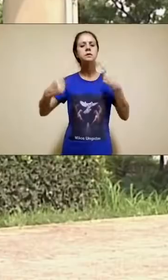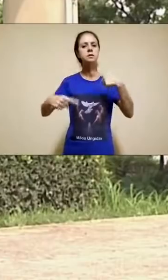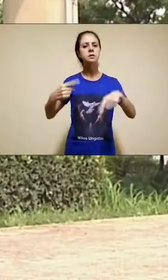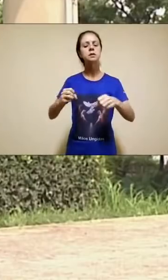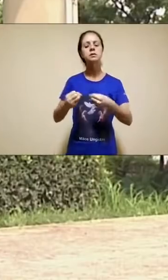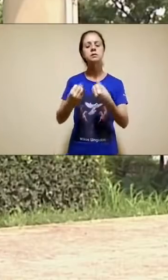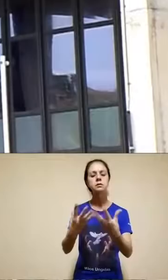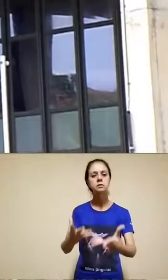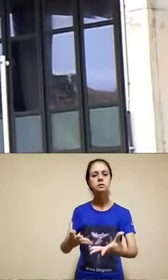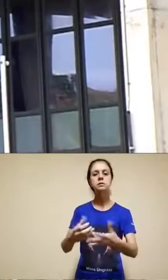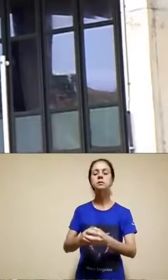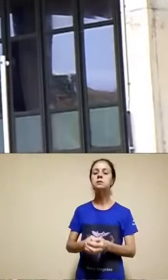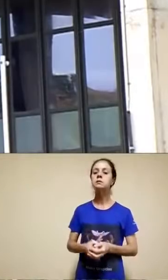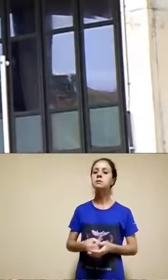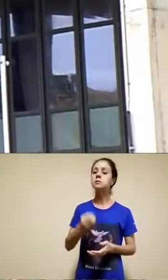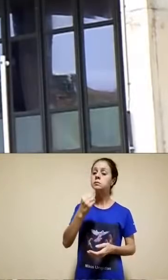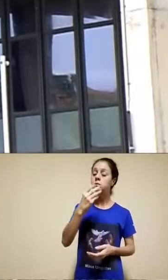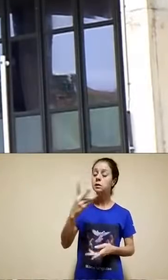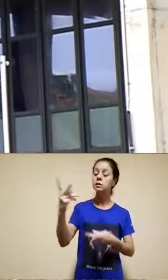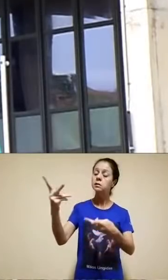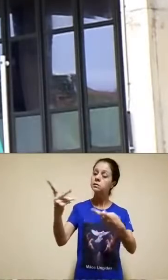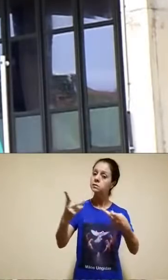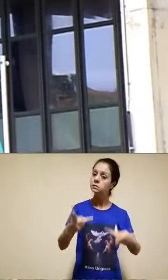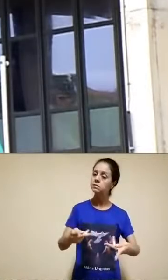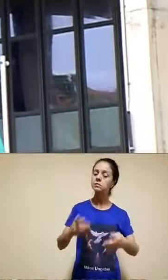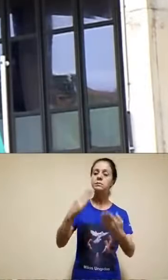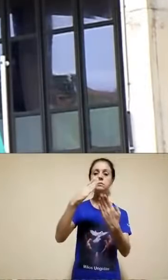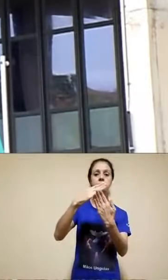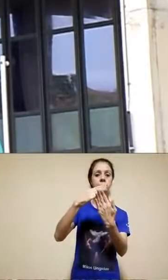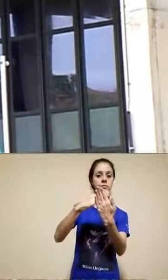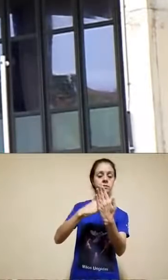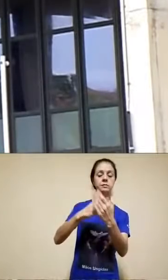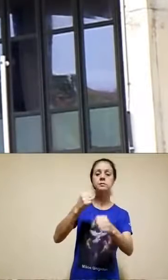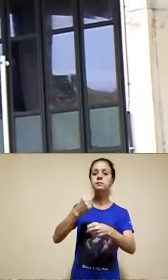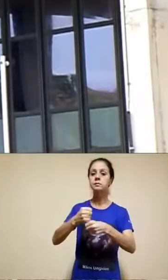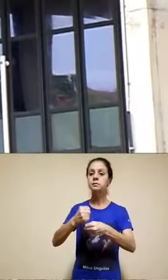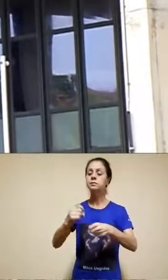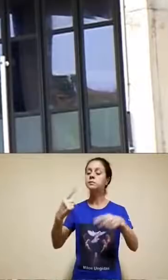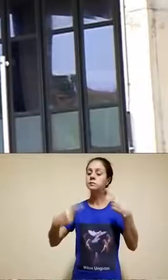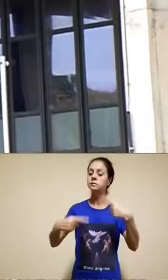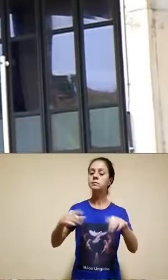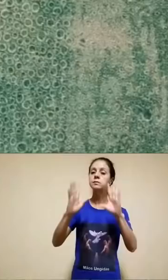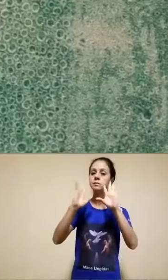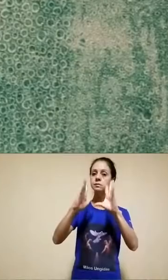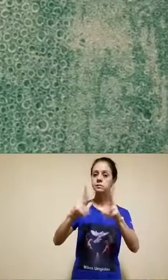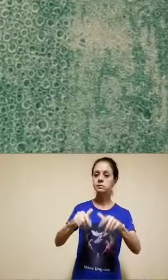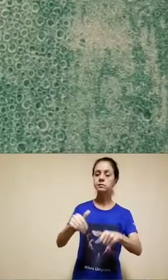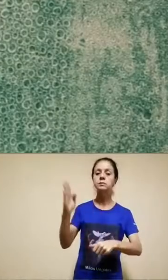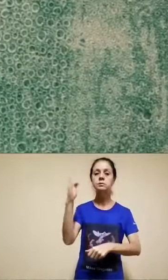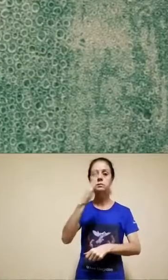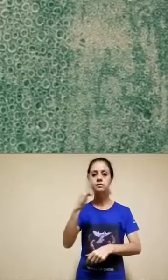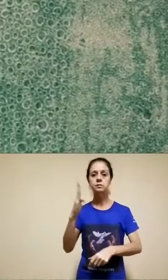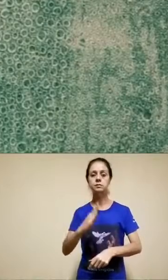elas aconteçam. Seja bem-vindo ao Reforma Política Todos pelo Brasil.